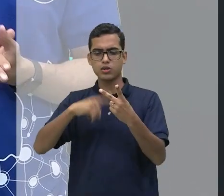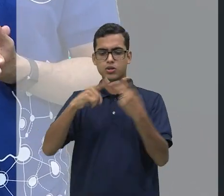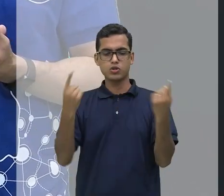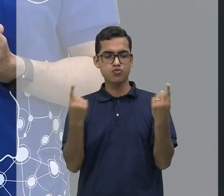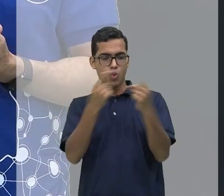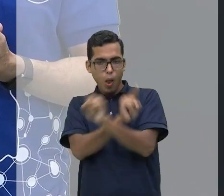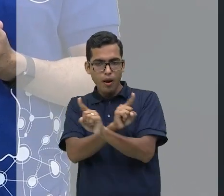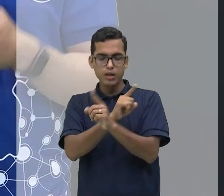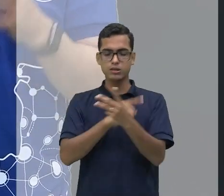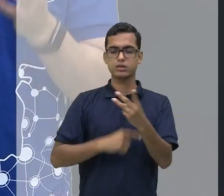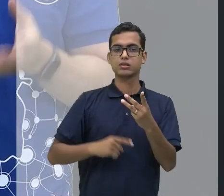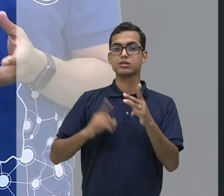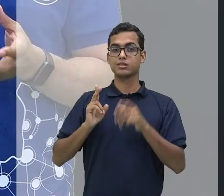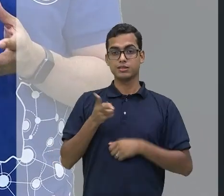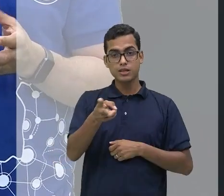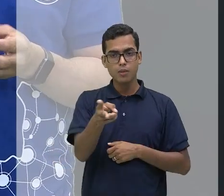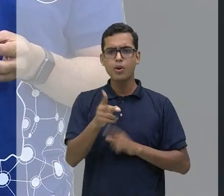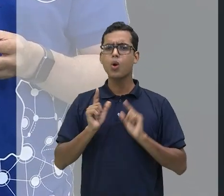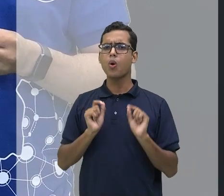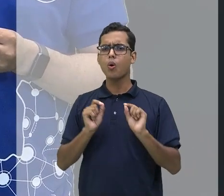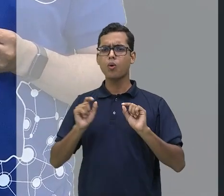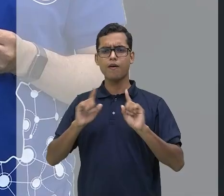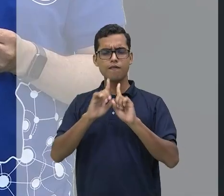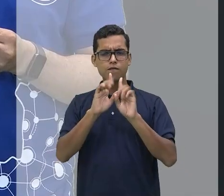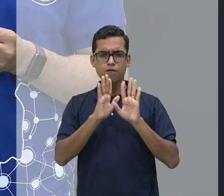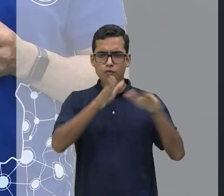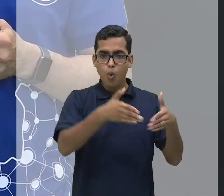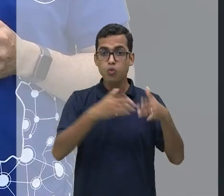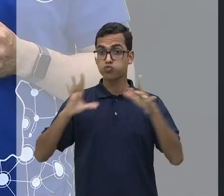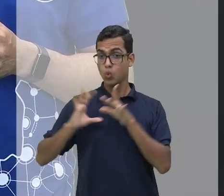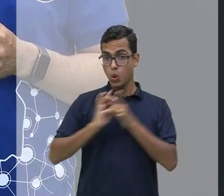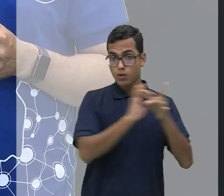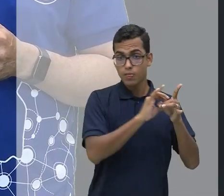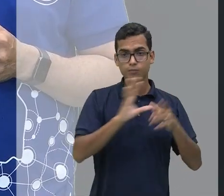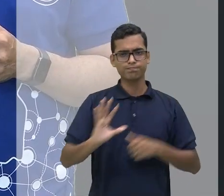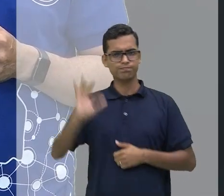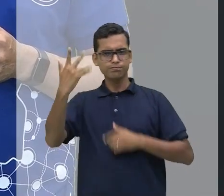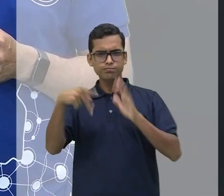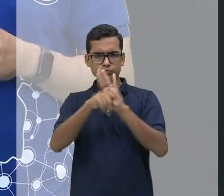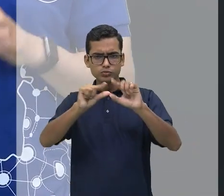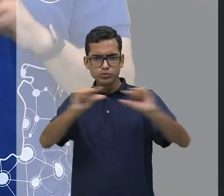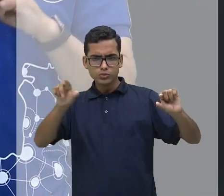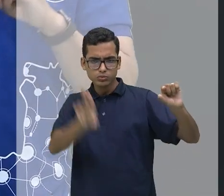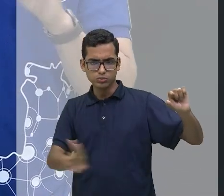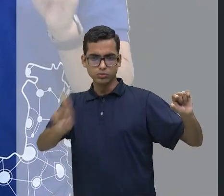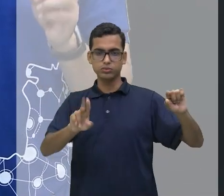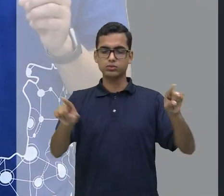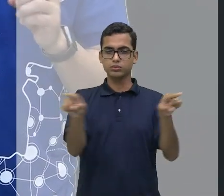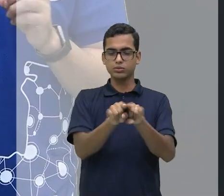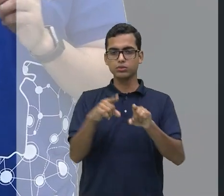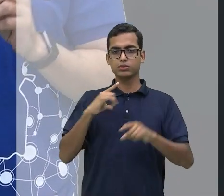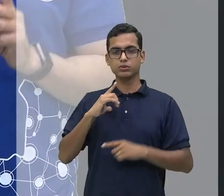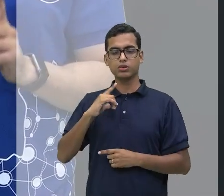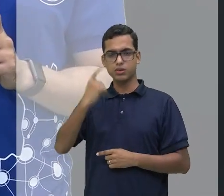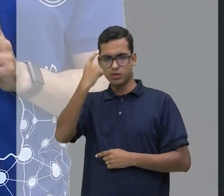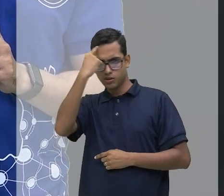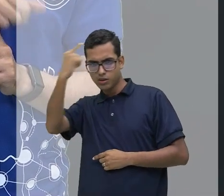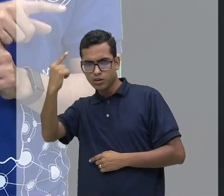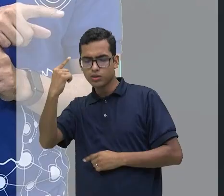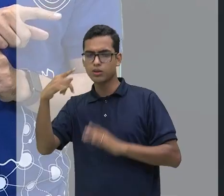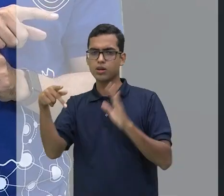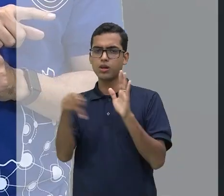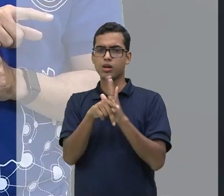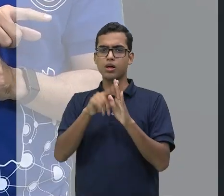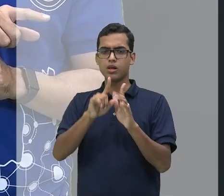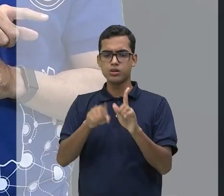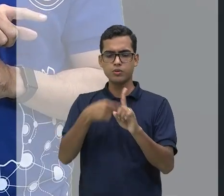sempre relacionada ao contexto onde ela está inserida. Vai adicionar uma ideia? Ela vai ser aditiva. Vai adicionar uma ideia contrária